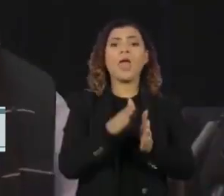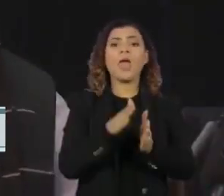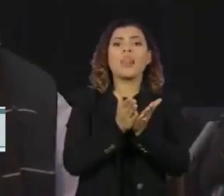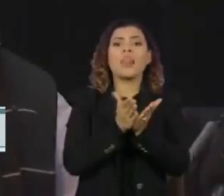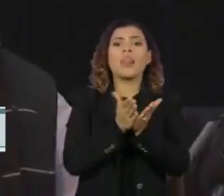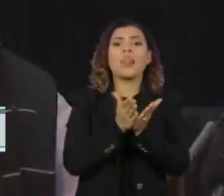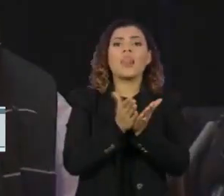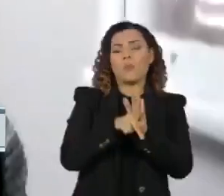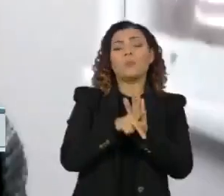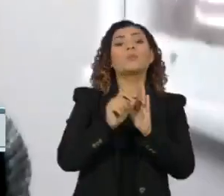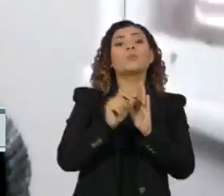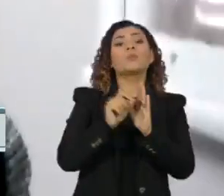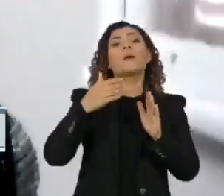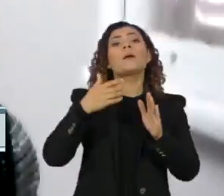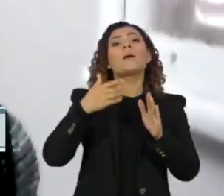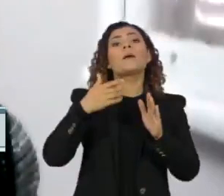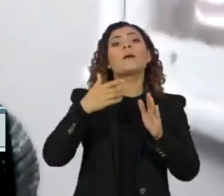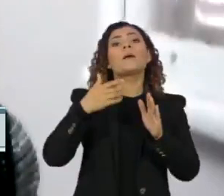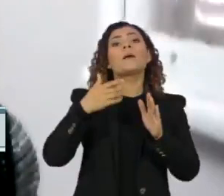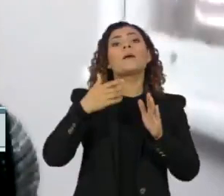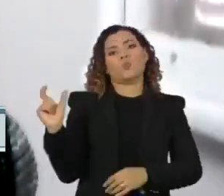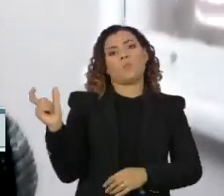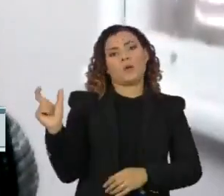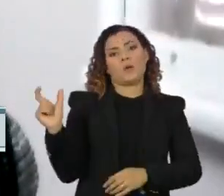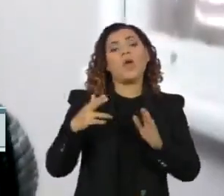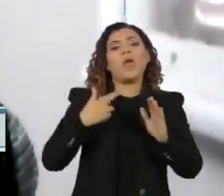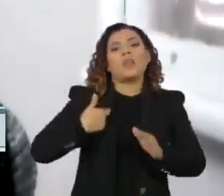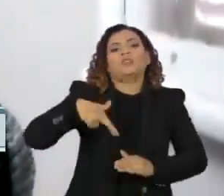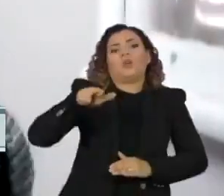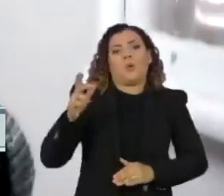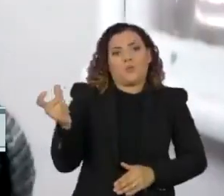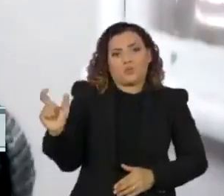sagrado dos muçulmanos. Ela significa o